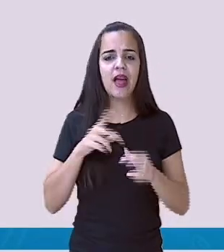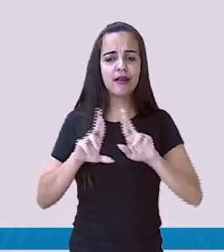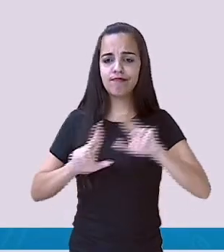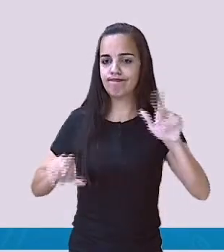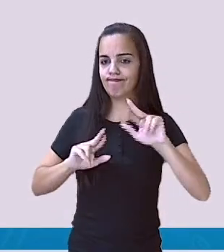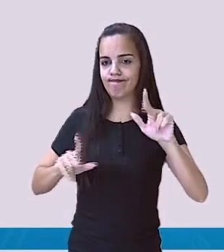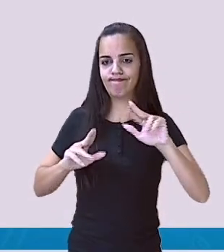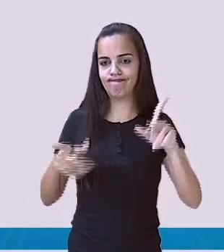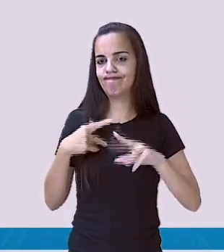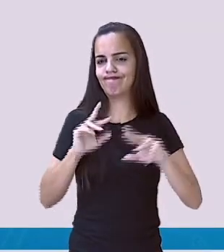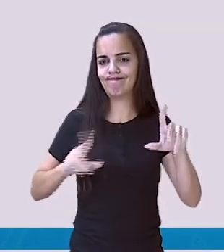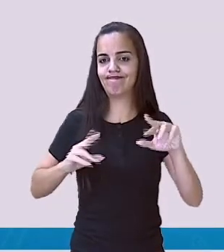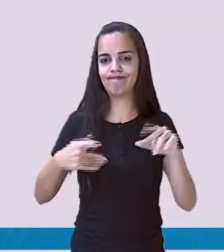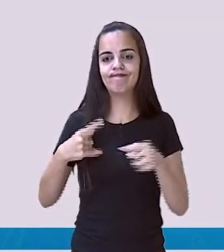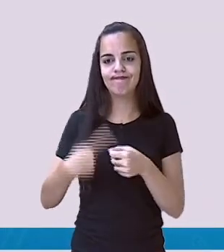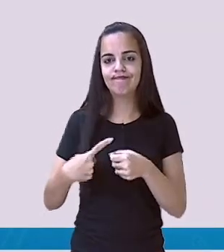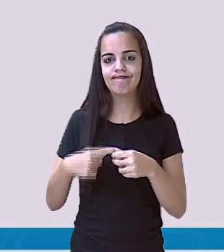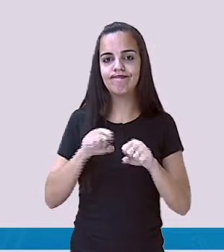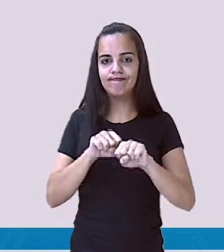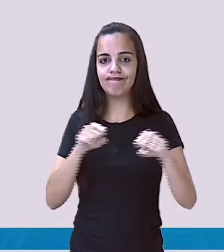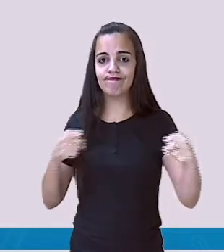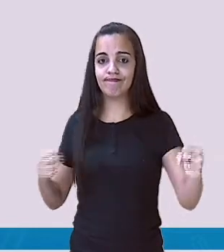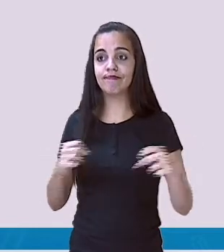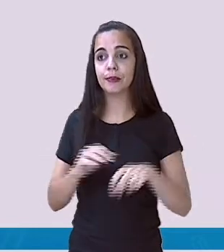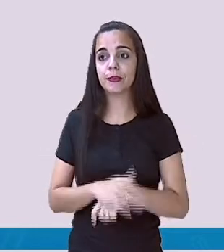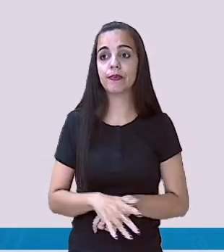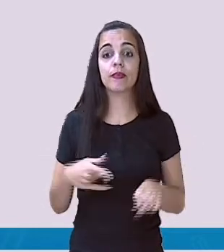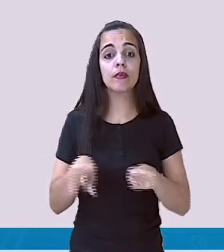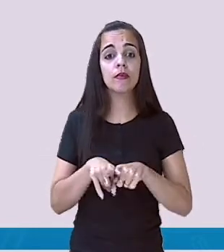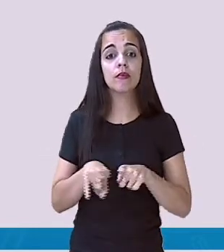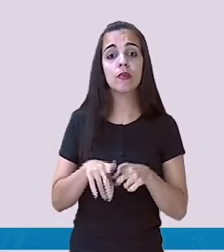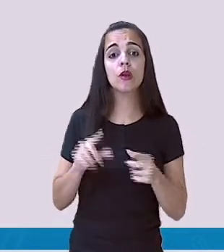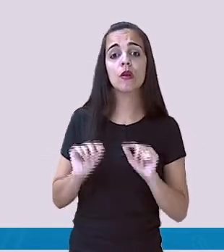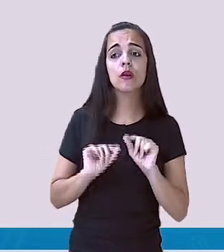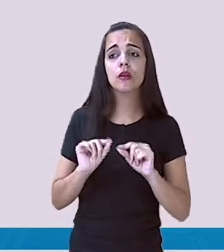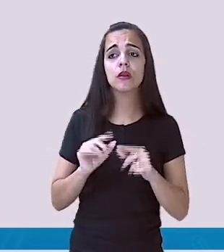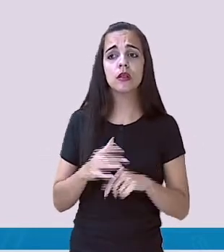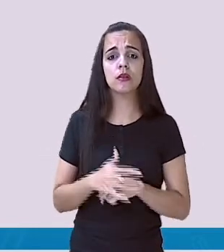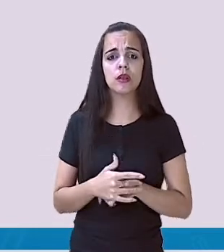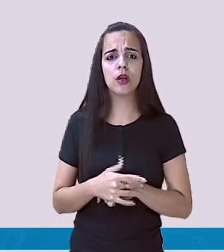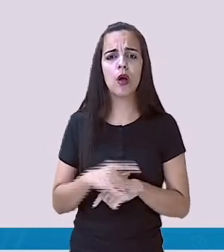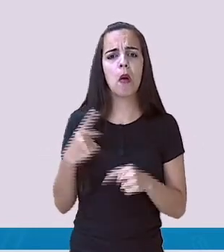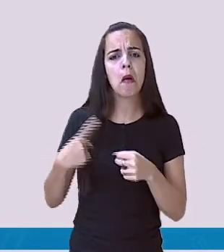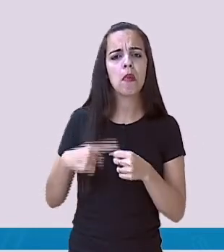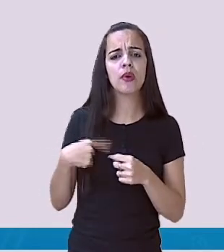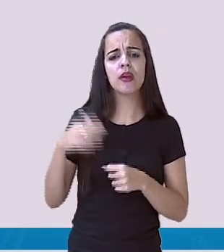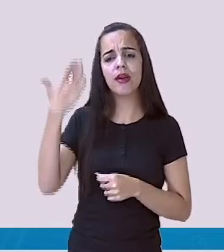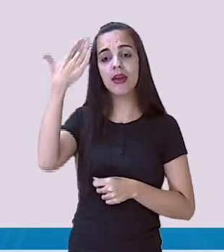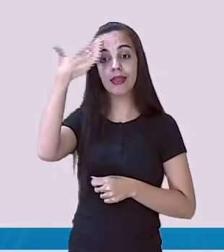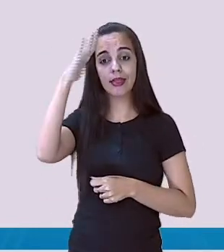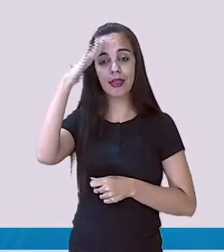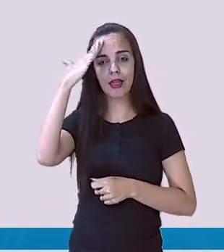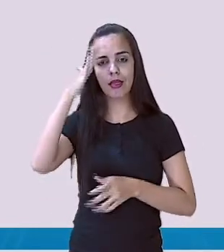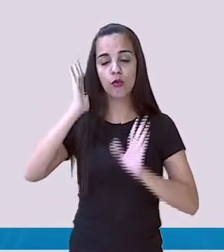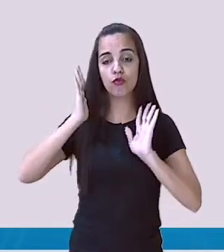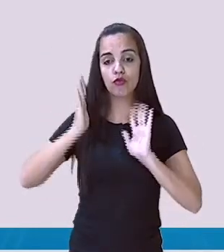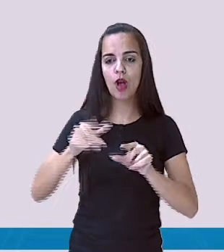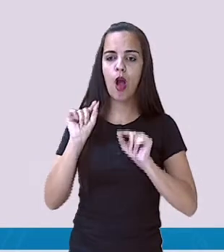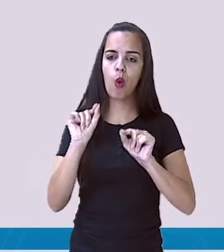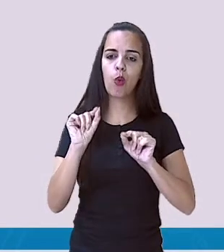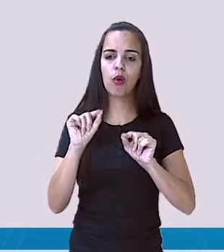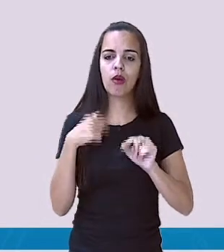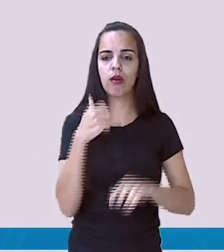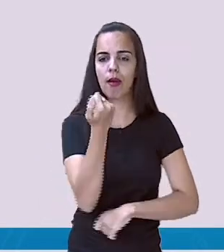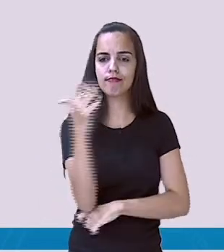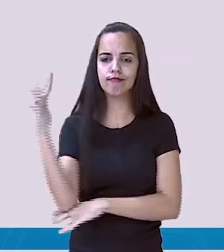diferentes das cidades grandes. E aí a gente tem, então, que entender o que é paisagem natural e o que é